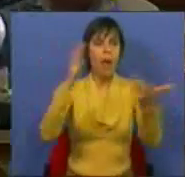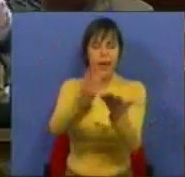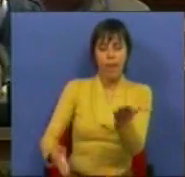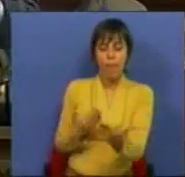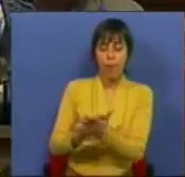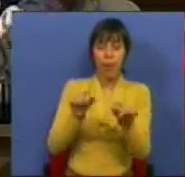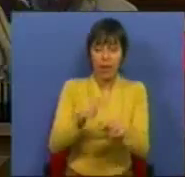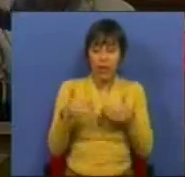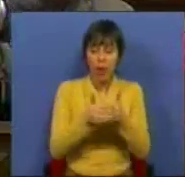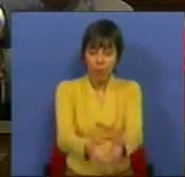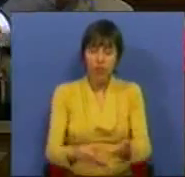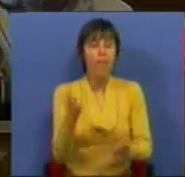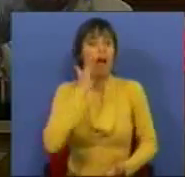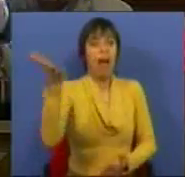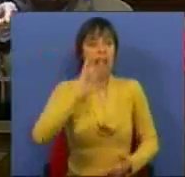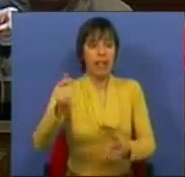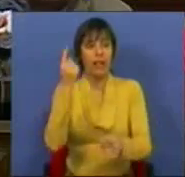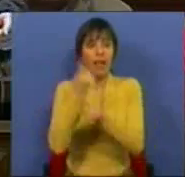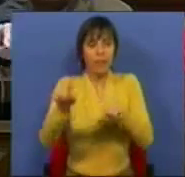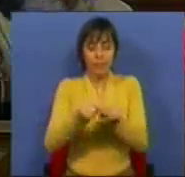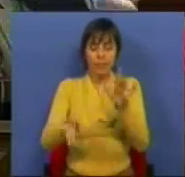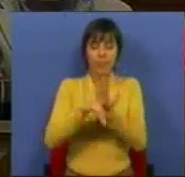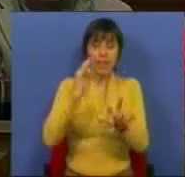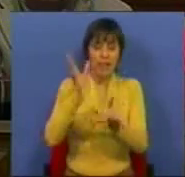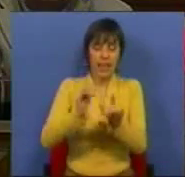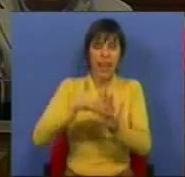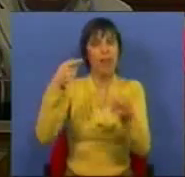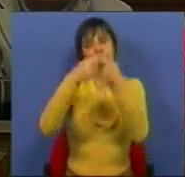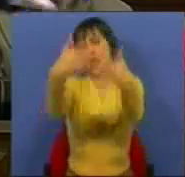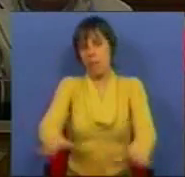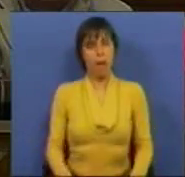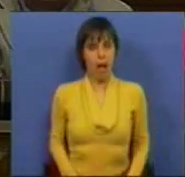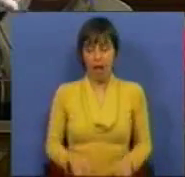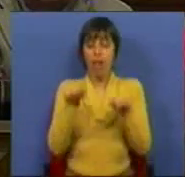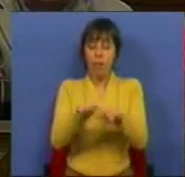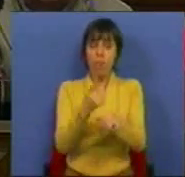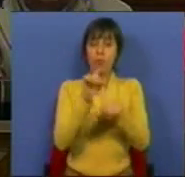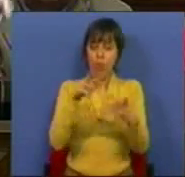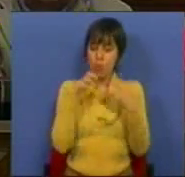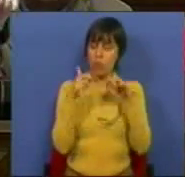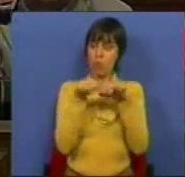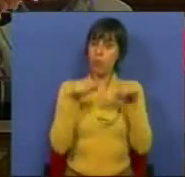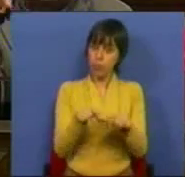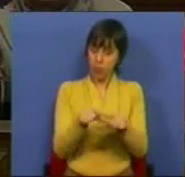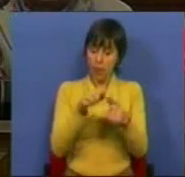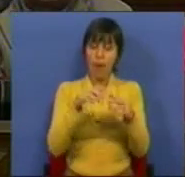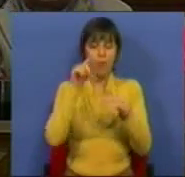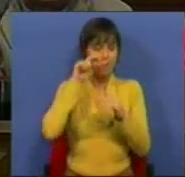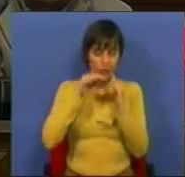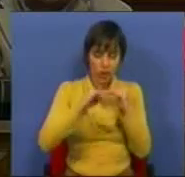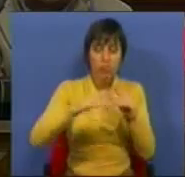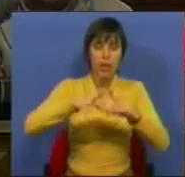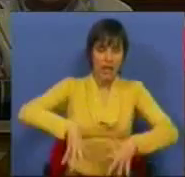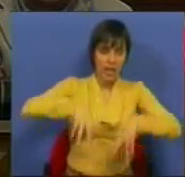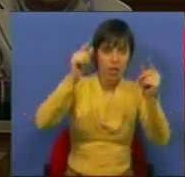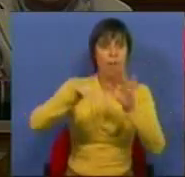proposta neste processo. Vai tentar excepcionar esta lei. Fica-vos mal, porque para além de um problema de estabilidade, de